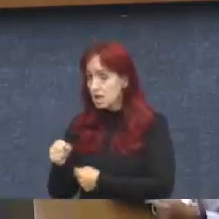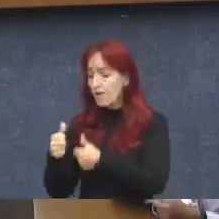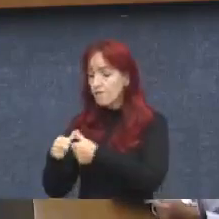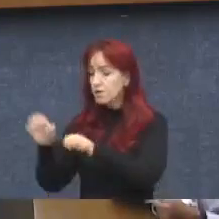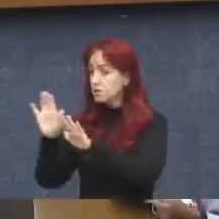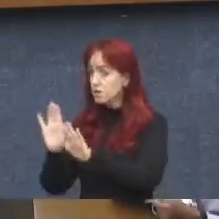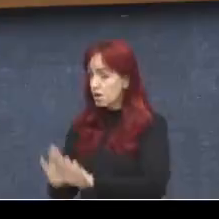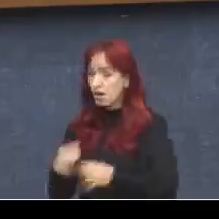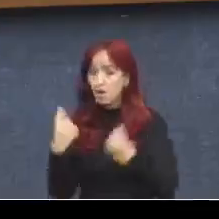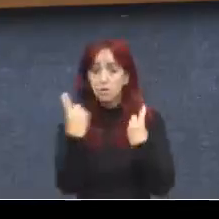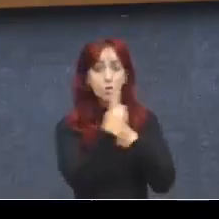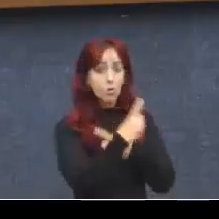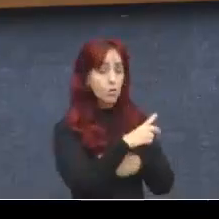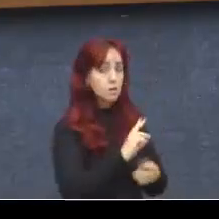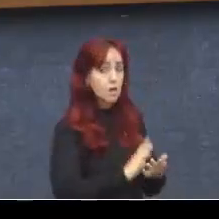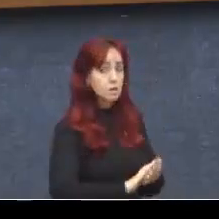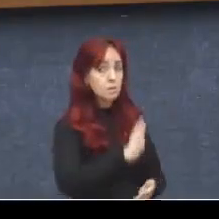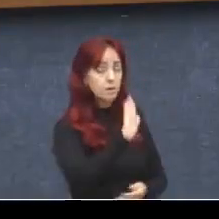manifestem.